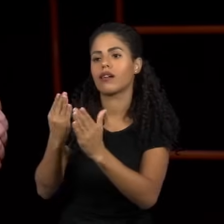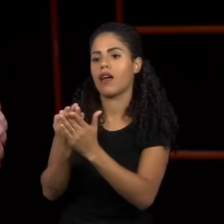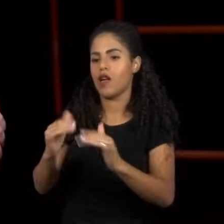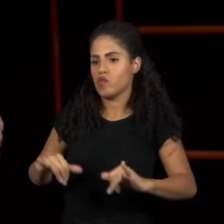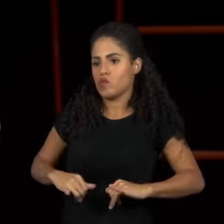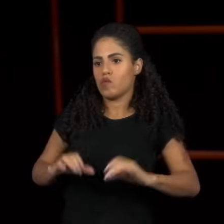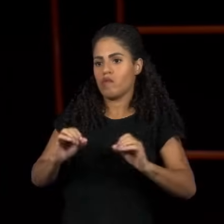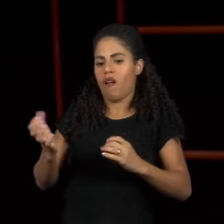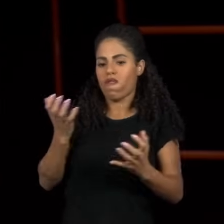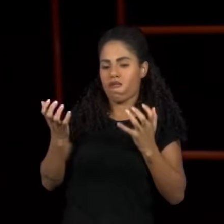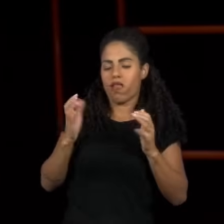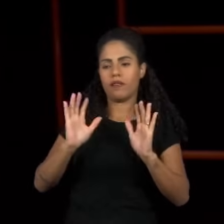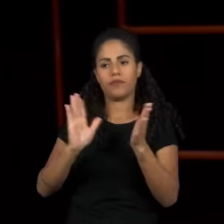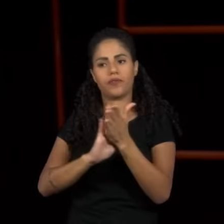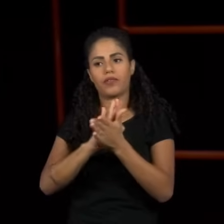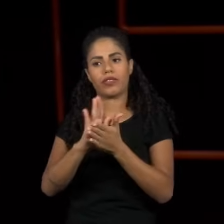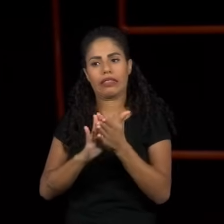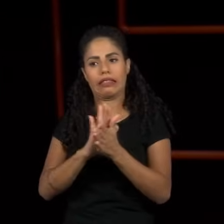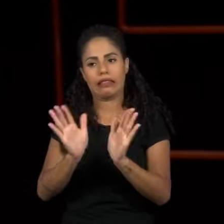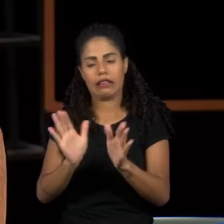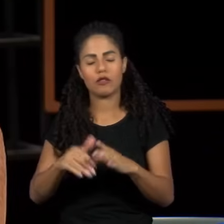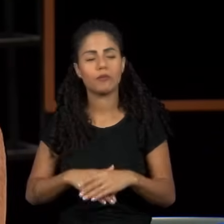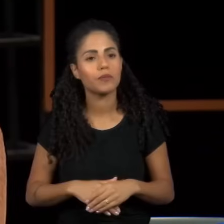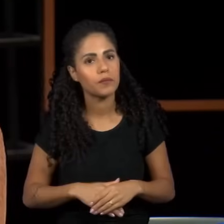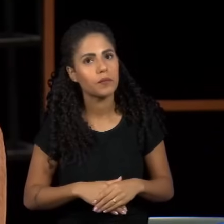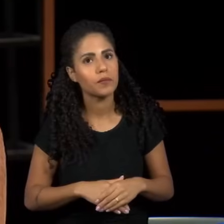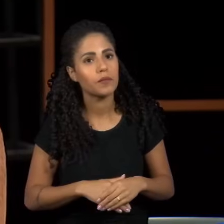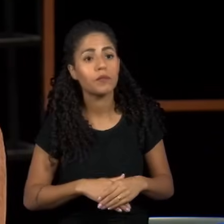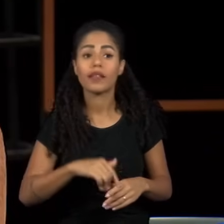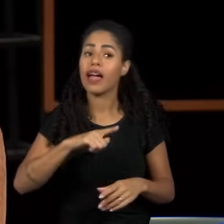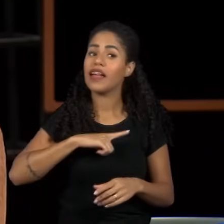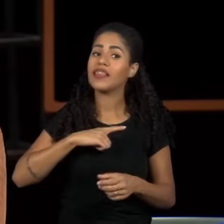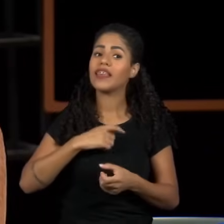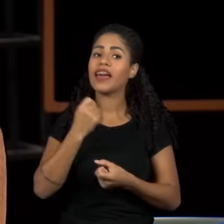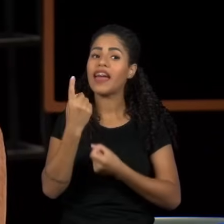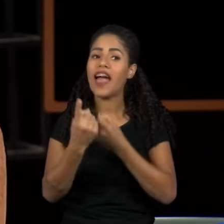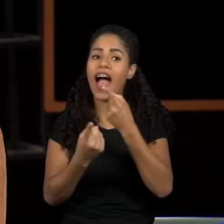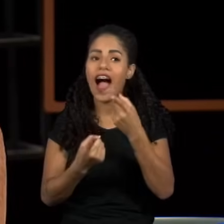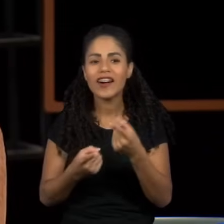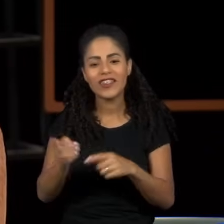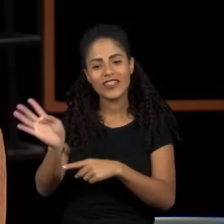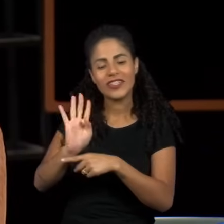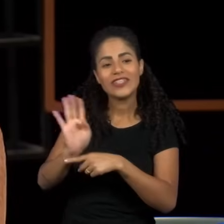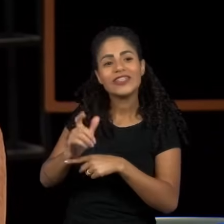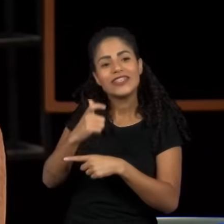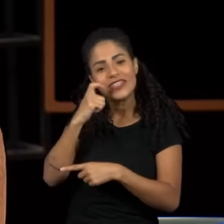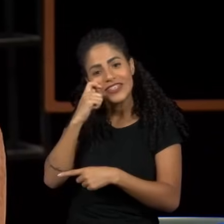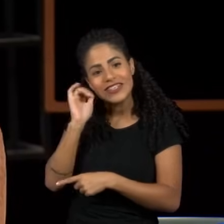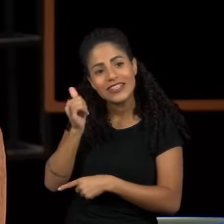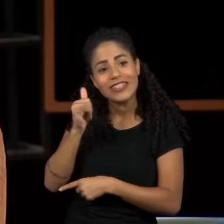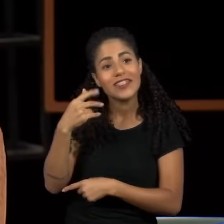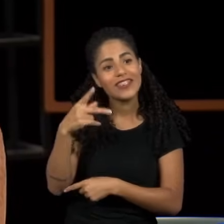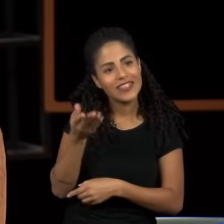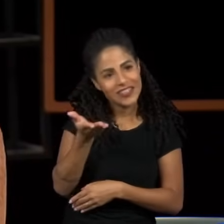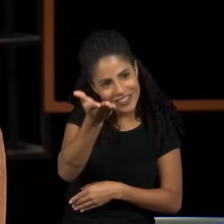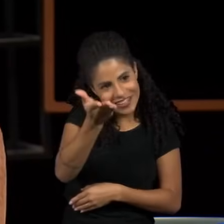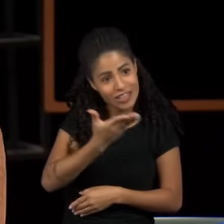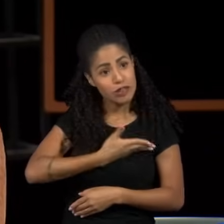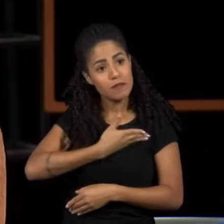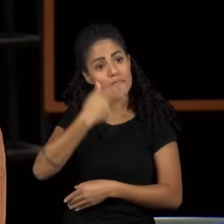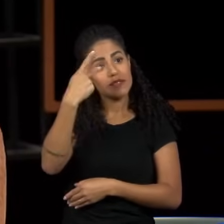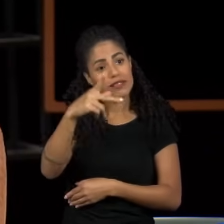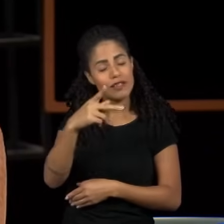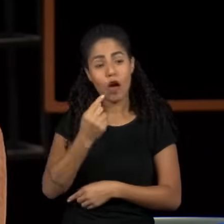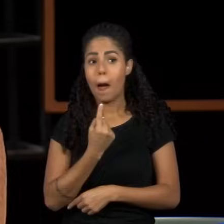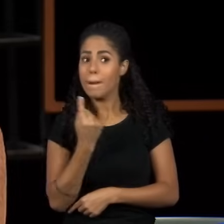sofrer nenhuma represália. Bom, nós temos alguns depoimentos mandados por colegas e amigos para você, Selma. Esse